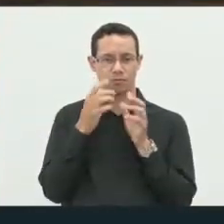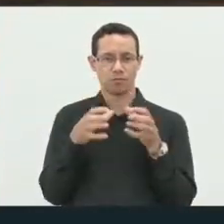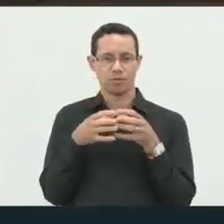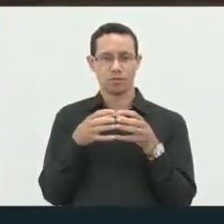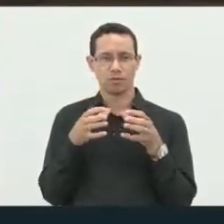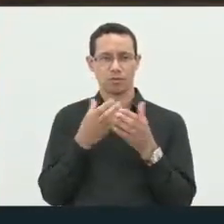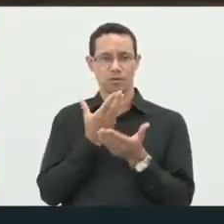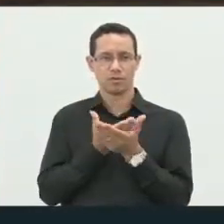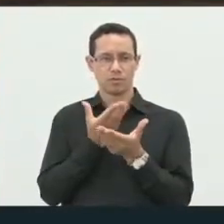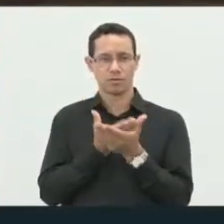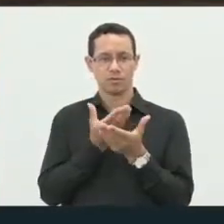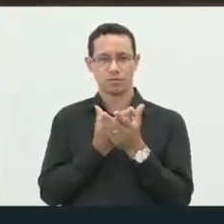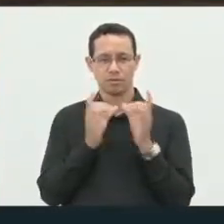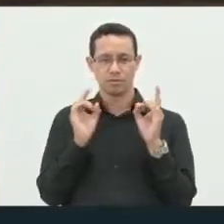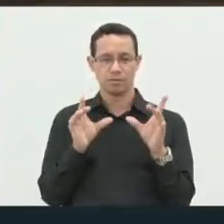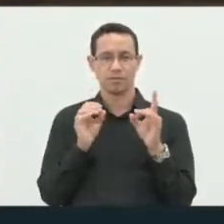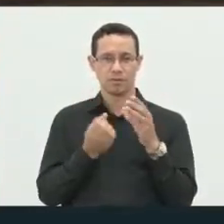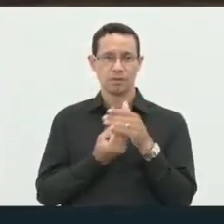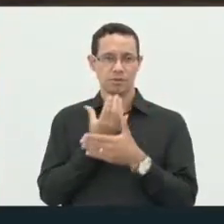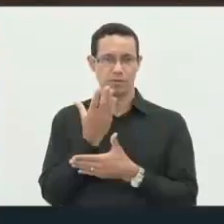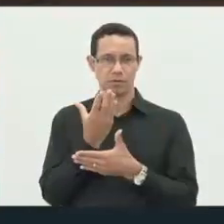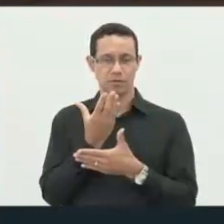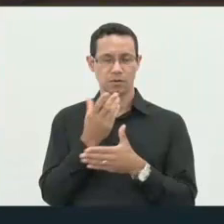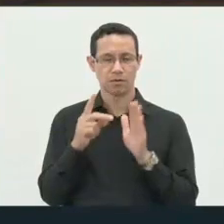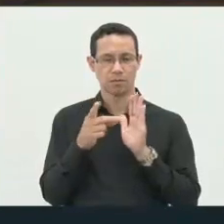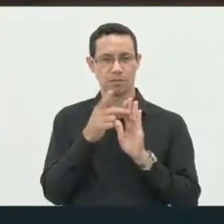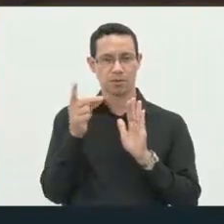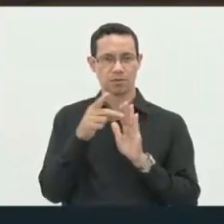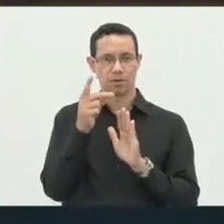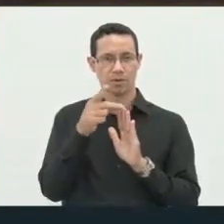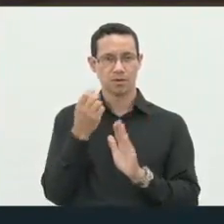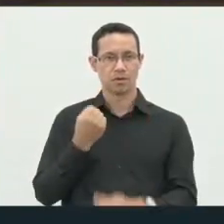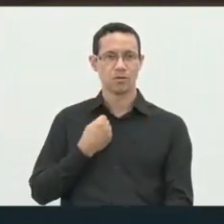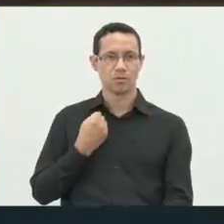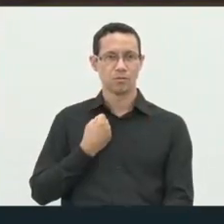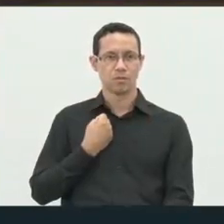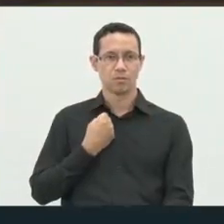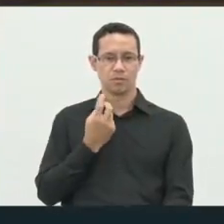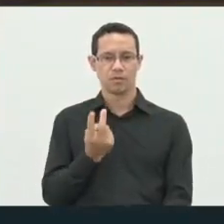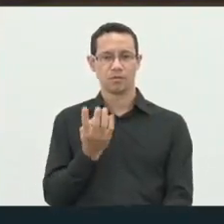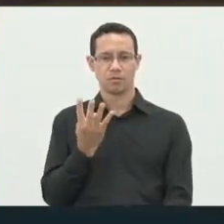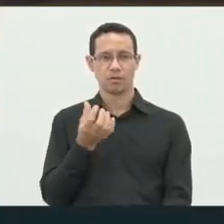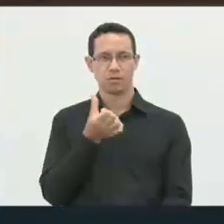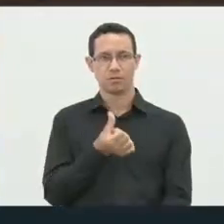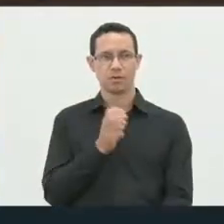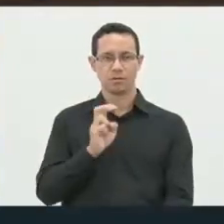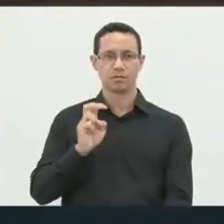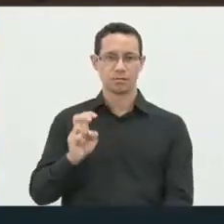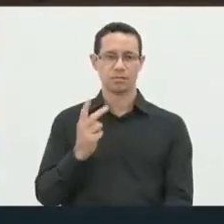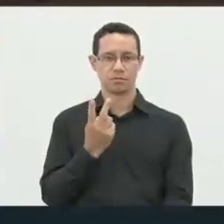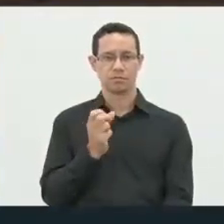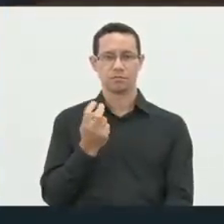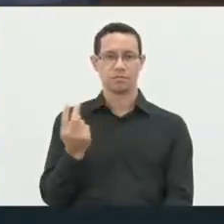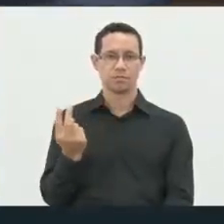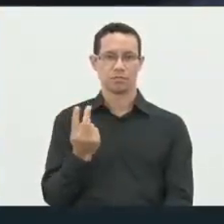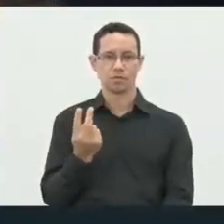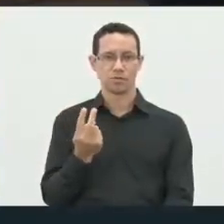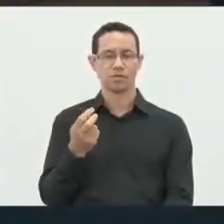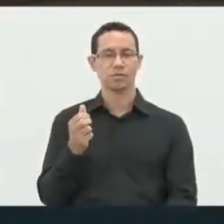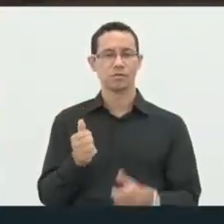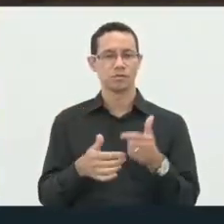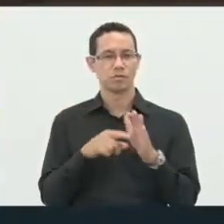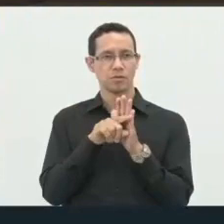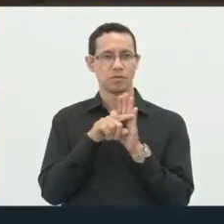de estudo instituída pela portaria número 24655 2022 que tratou da